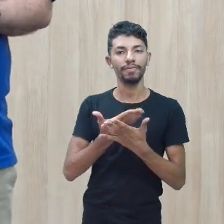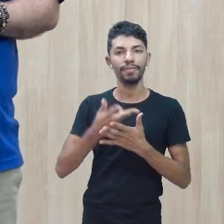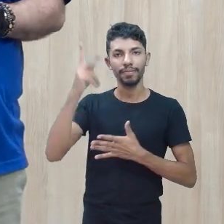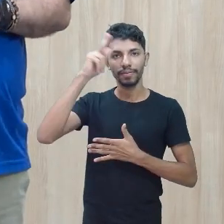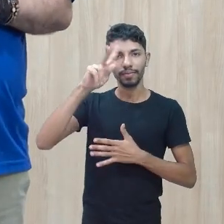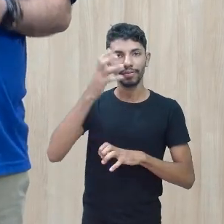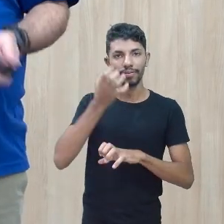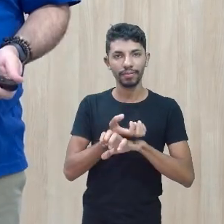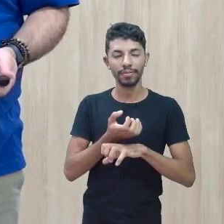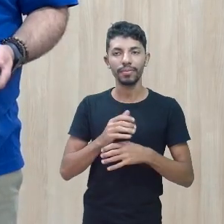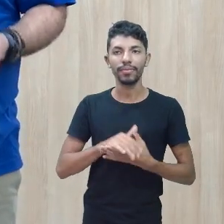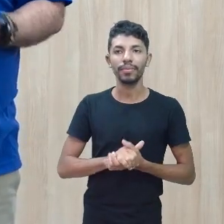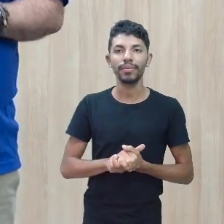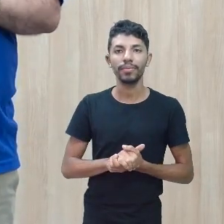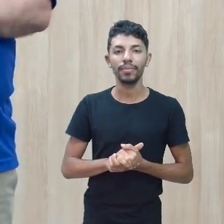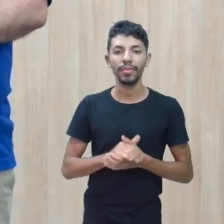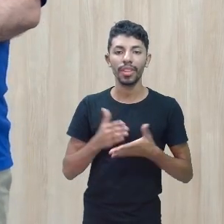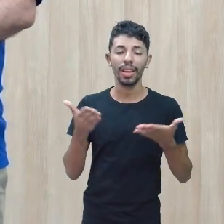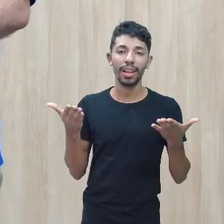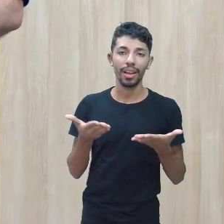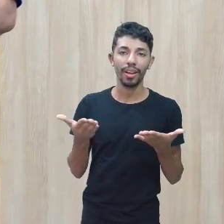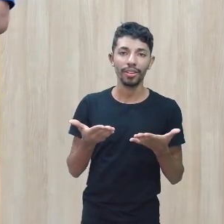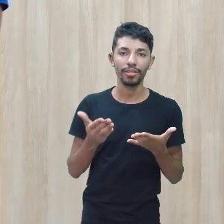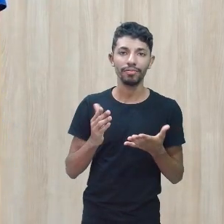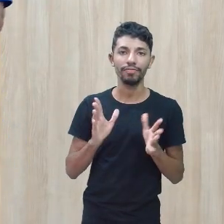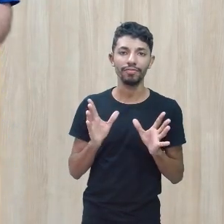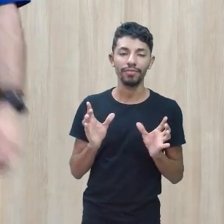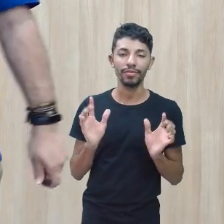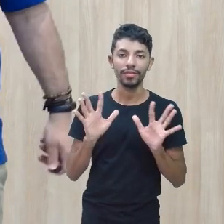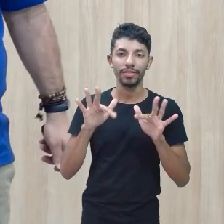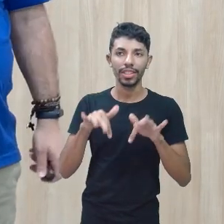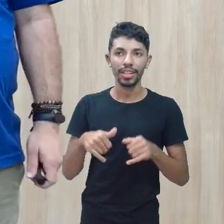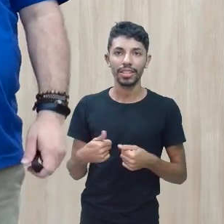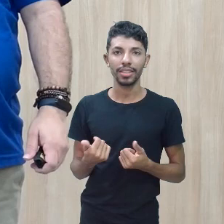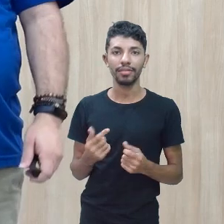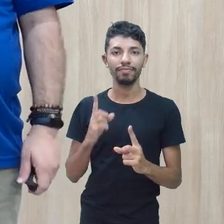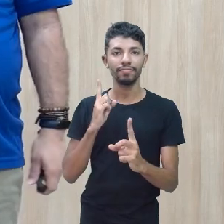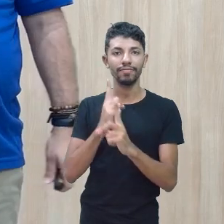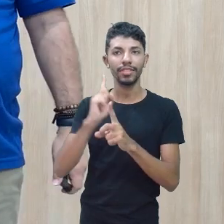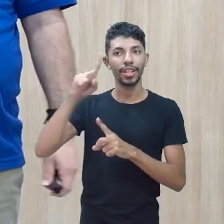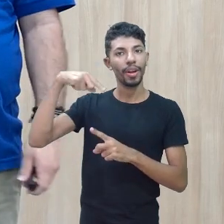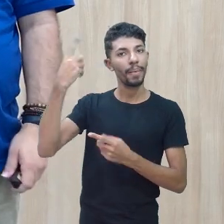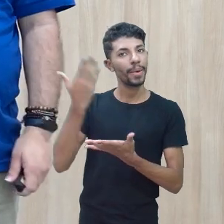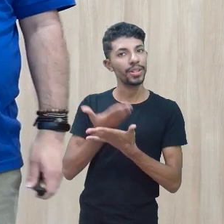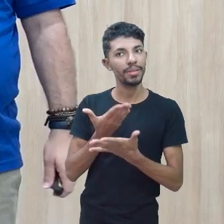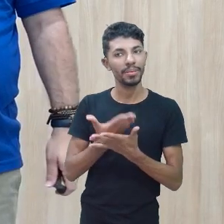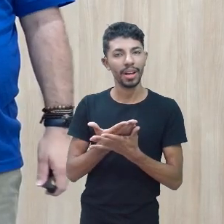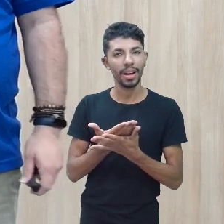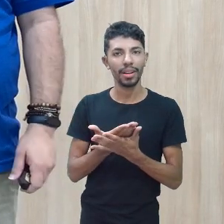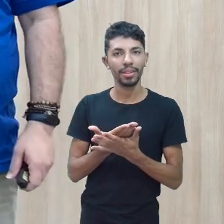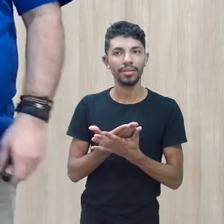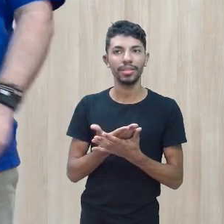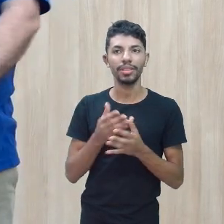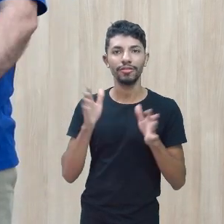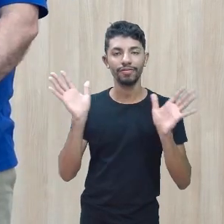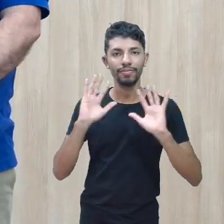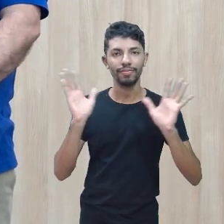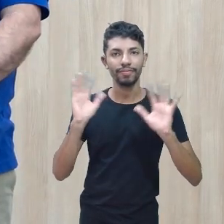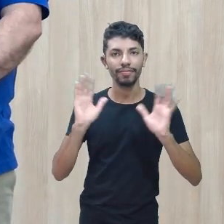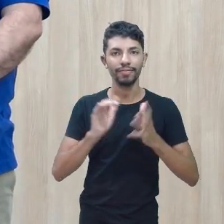E, no caso, nós ficamos por aqui até a nossa próxima aula. Ok? Tchau,